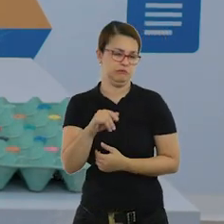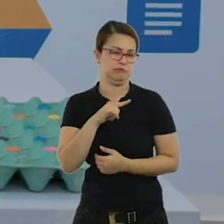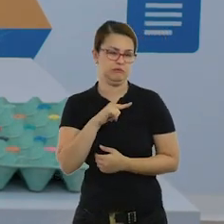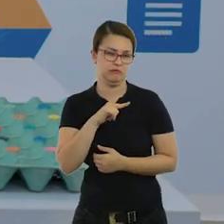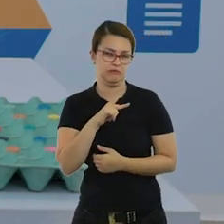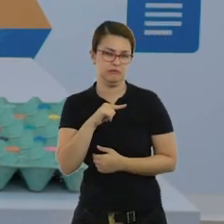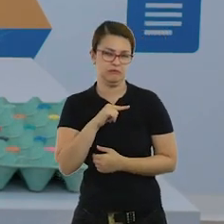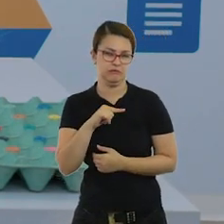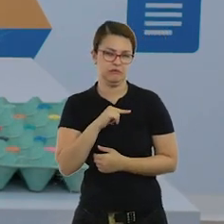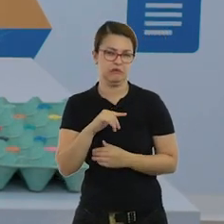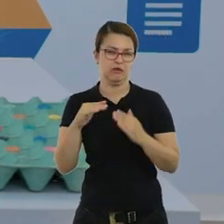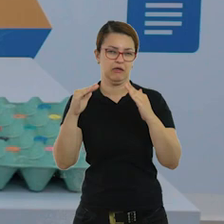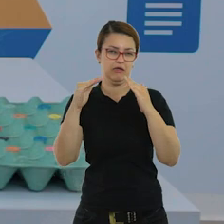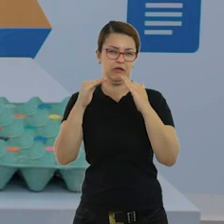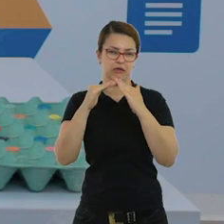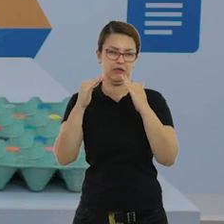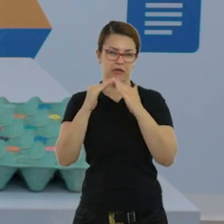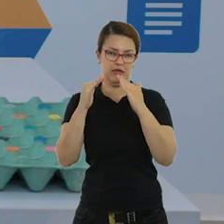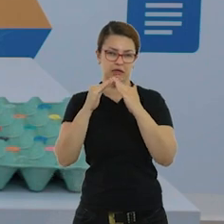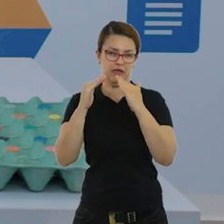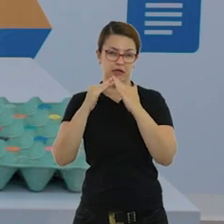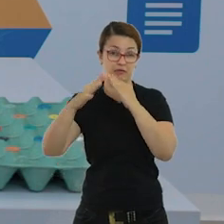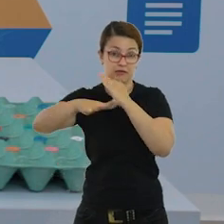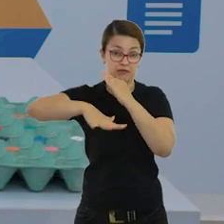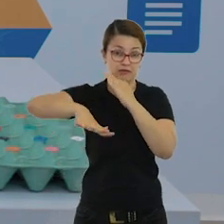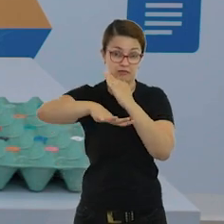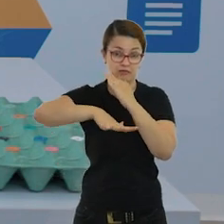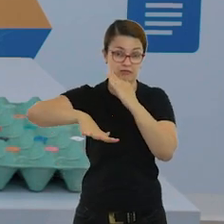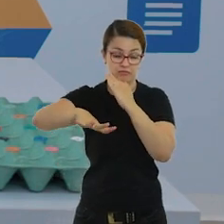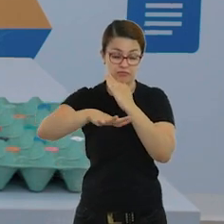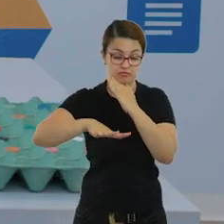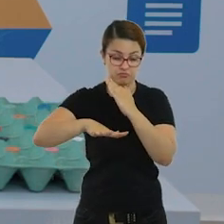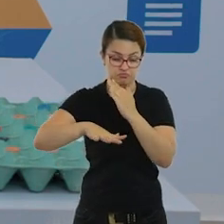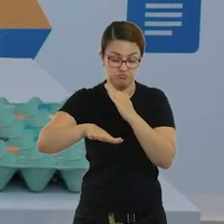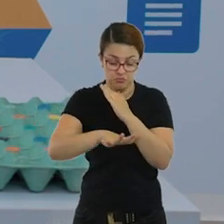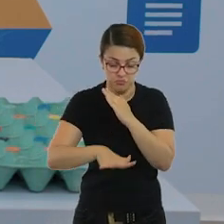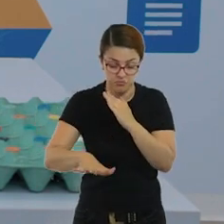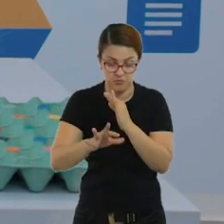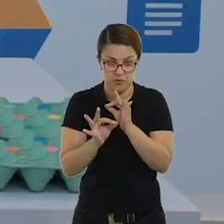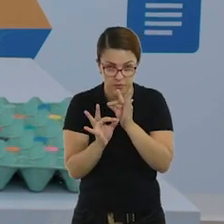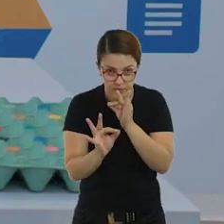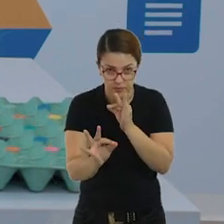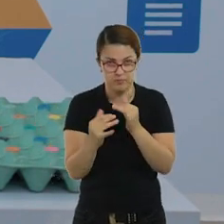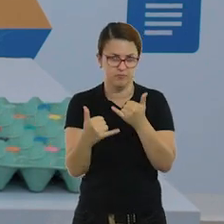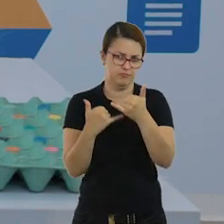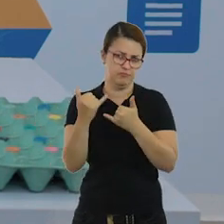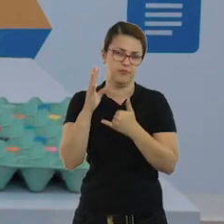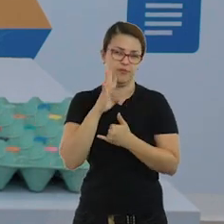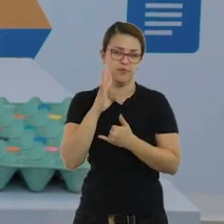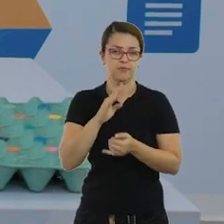tiver um quintal, um lugar mais aberto que você quiser fazer, delimita o espaço no chão e faça, que vai ser